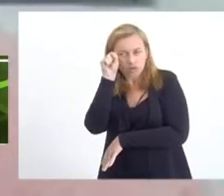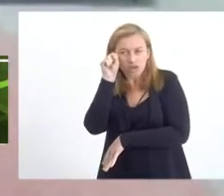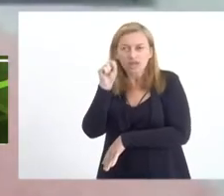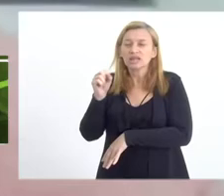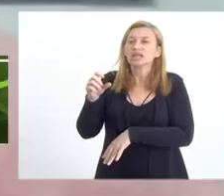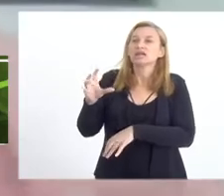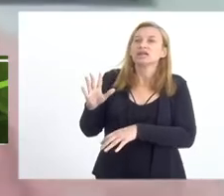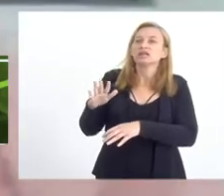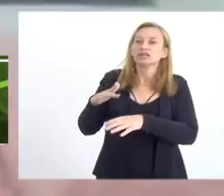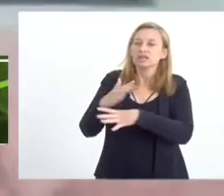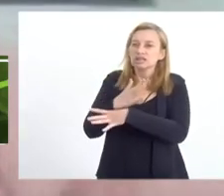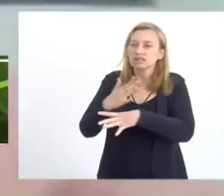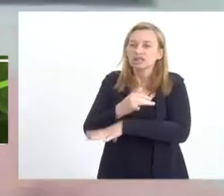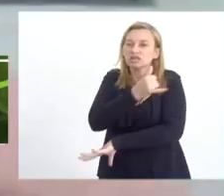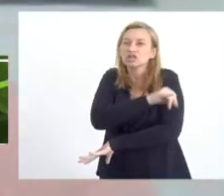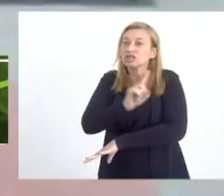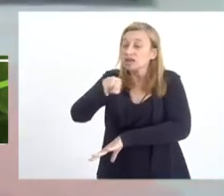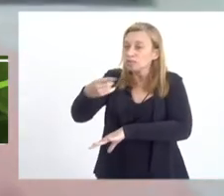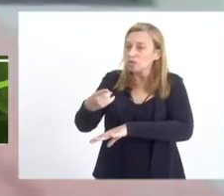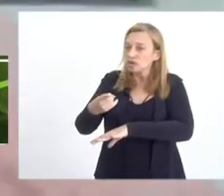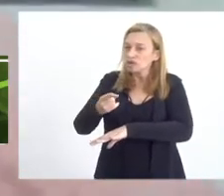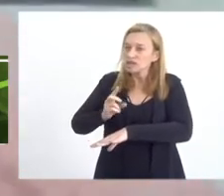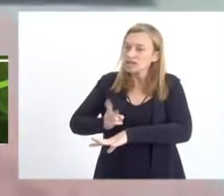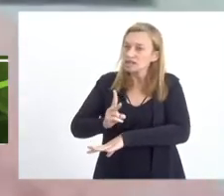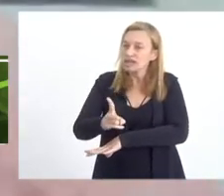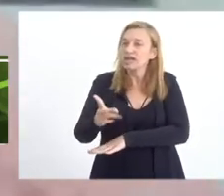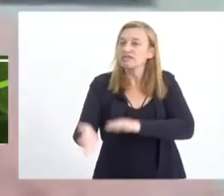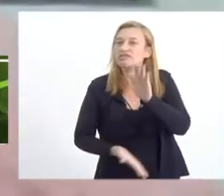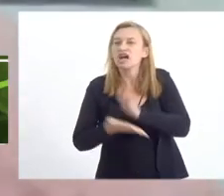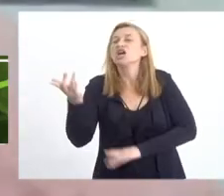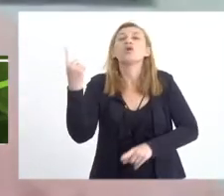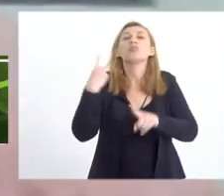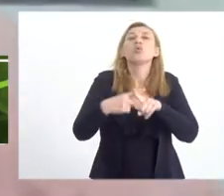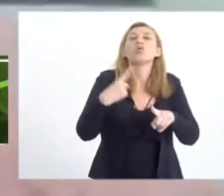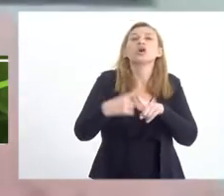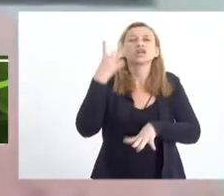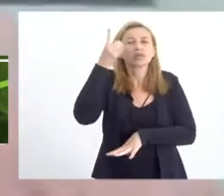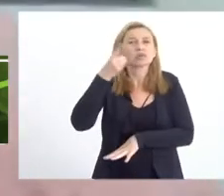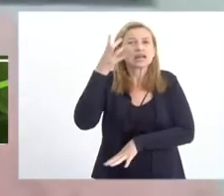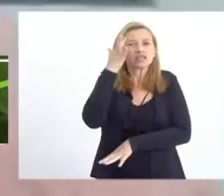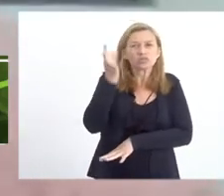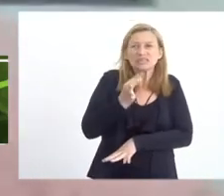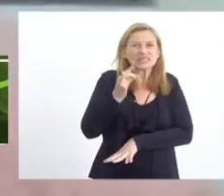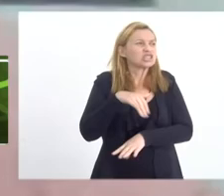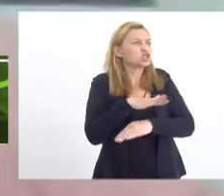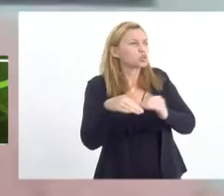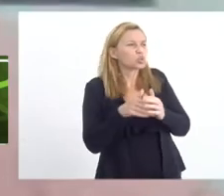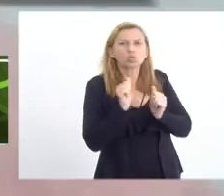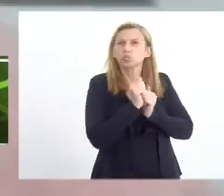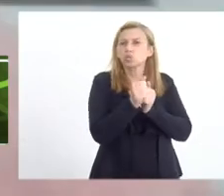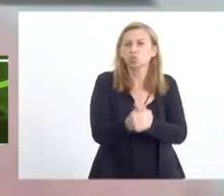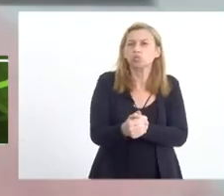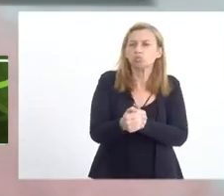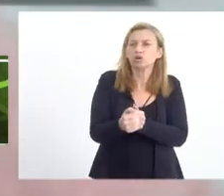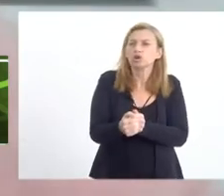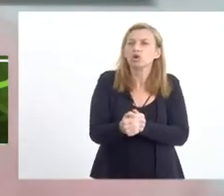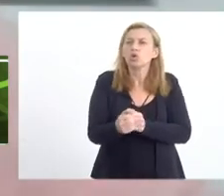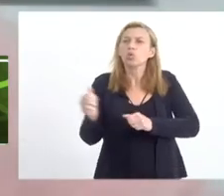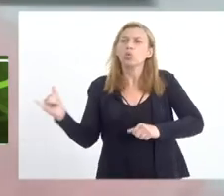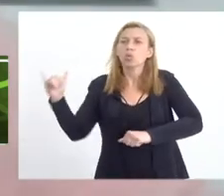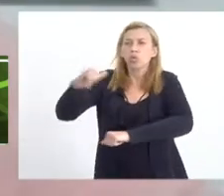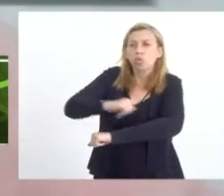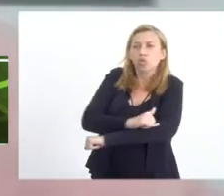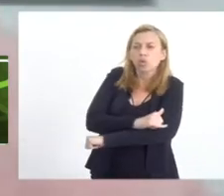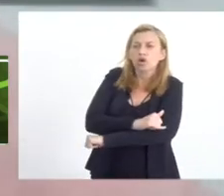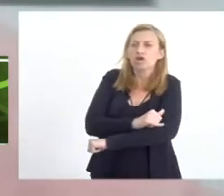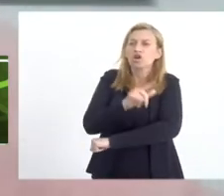Rio de Janeiro e segue a viagem dele. Por quê, deputada? Não sei se todos estão acompanhando, o aeroporto